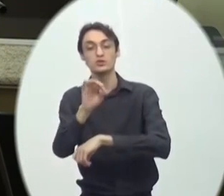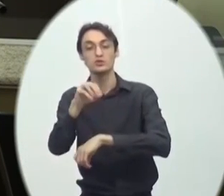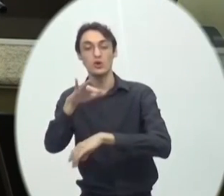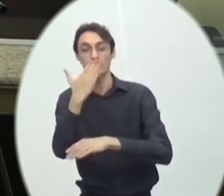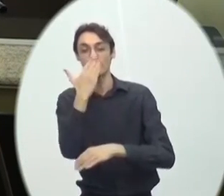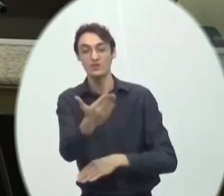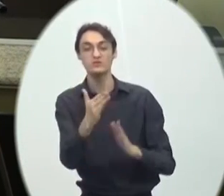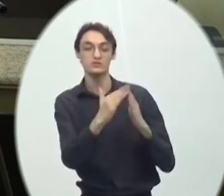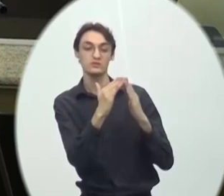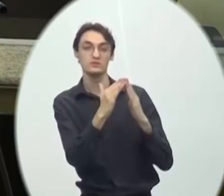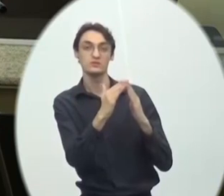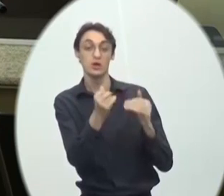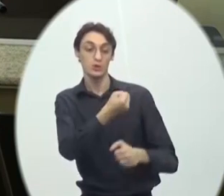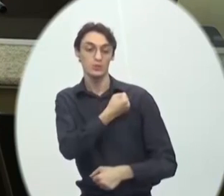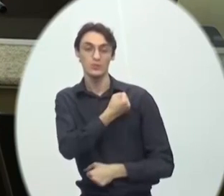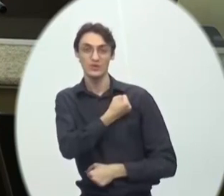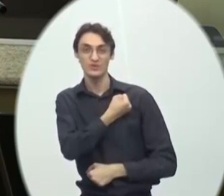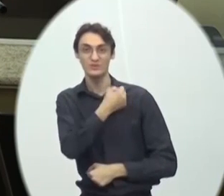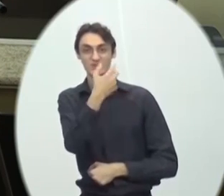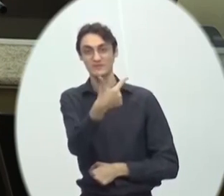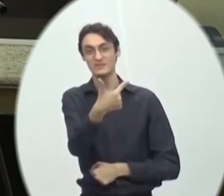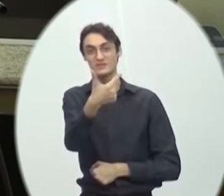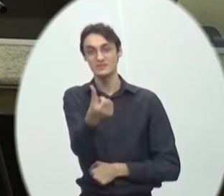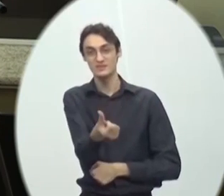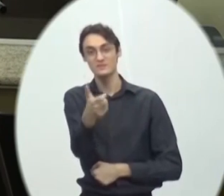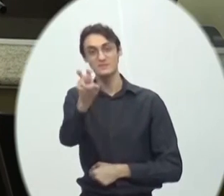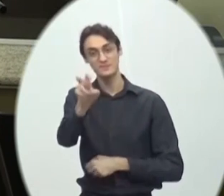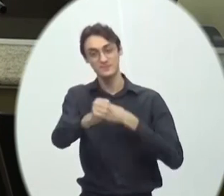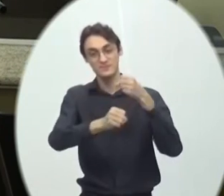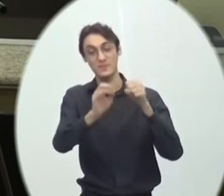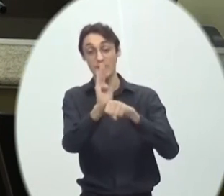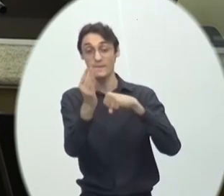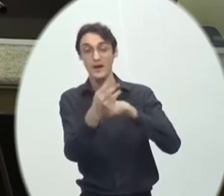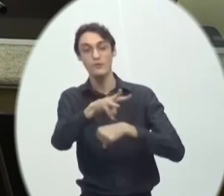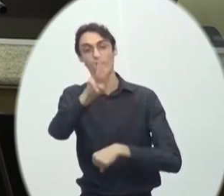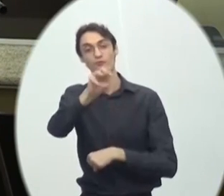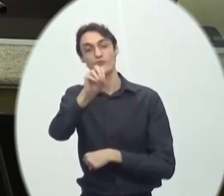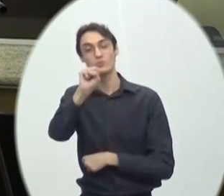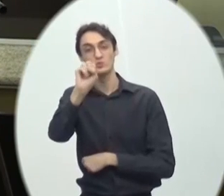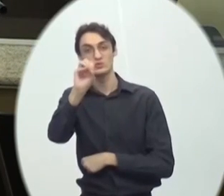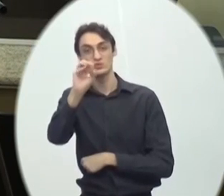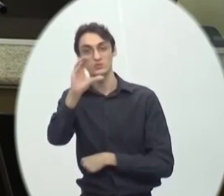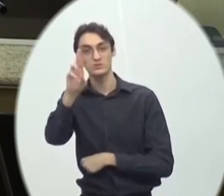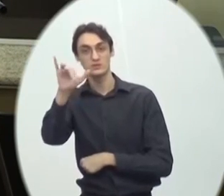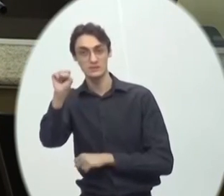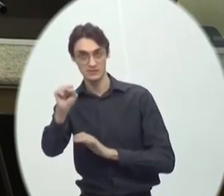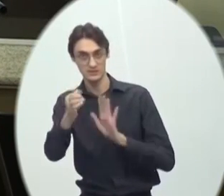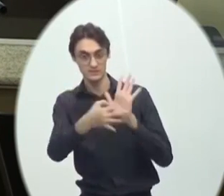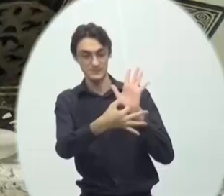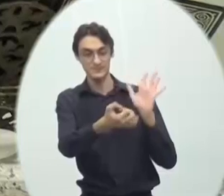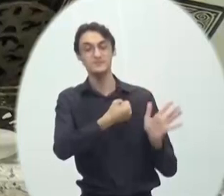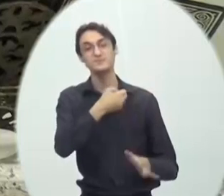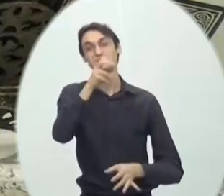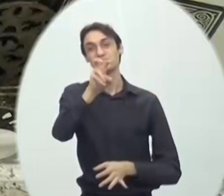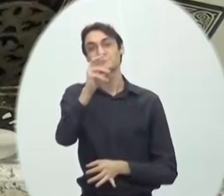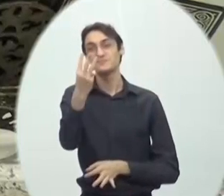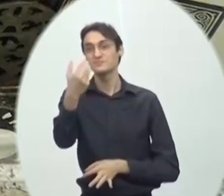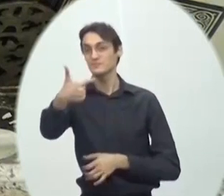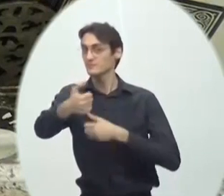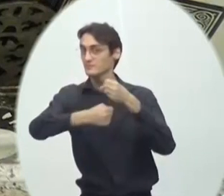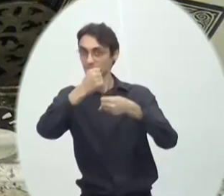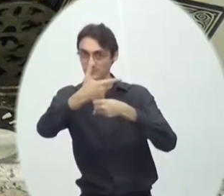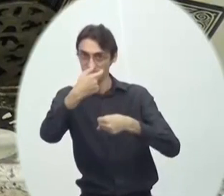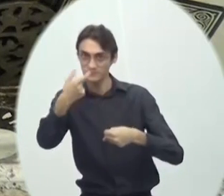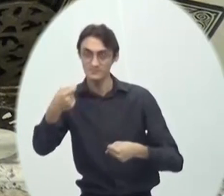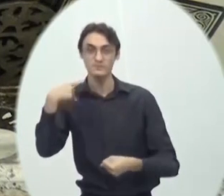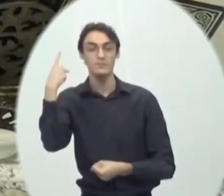frente ao número 265, bairro Rosocris. Indicação número